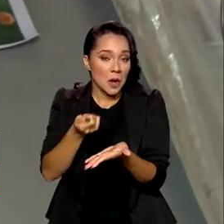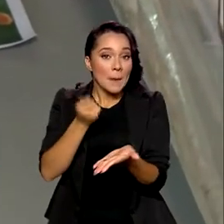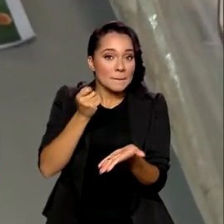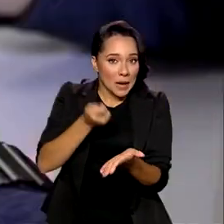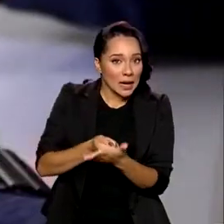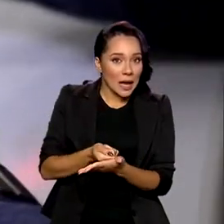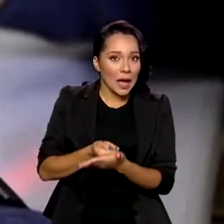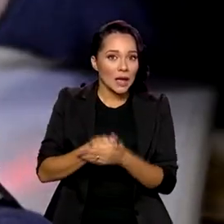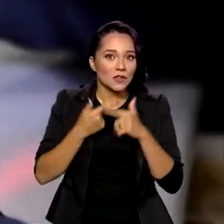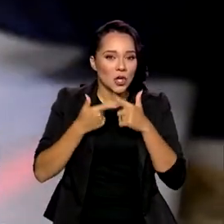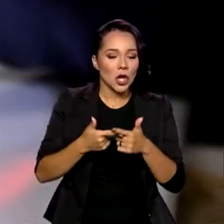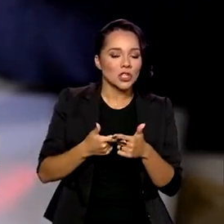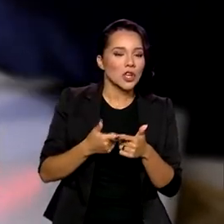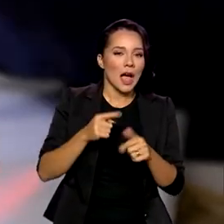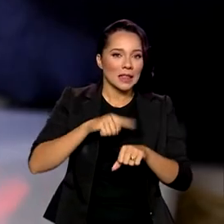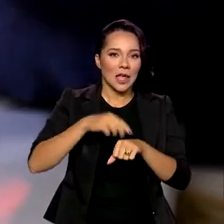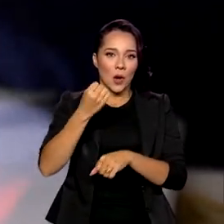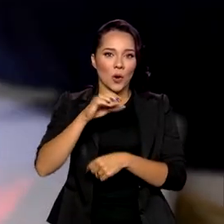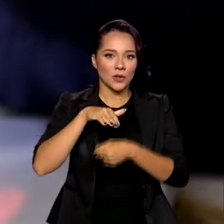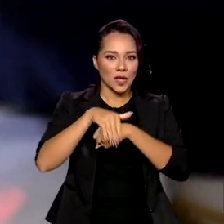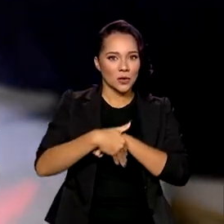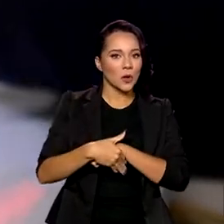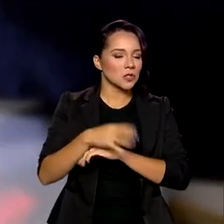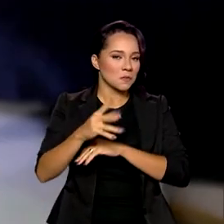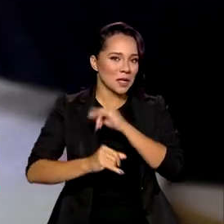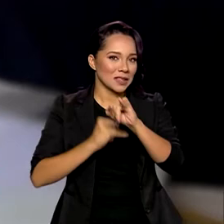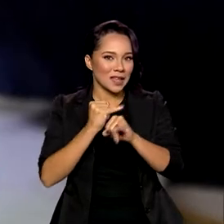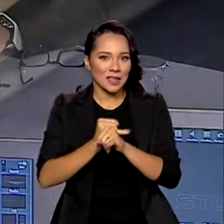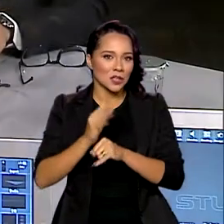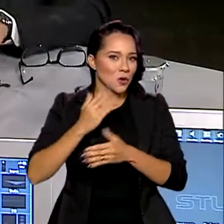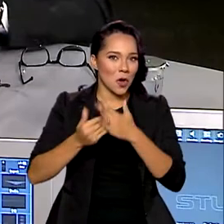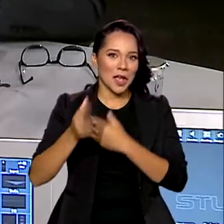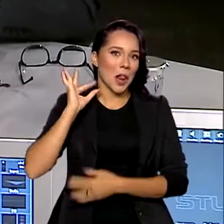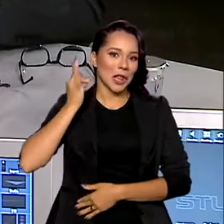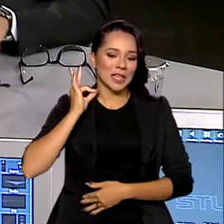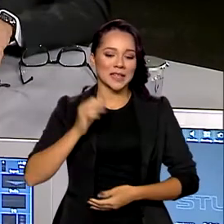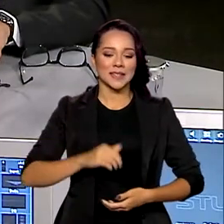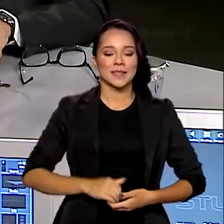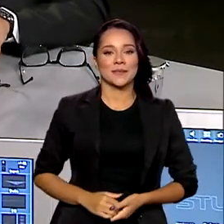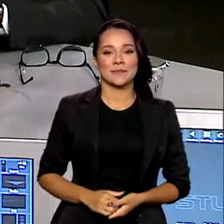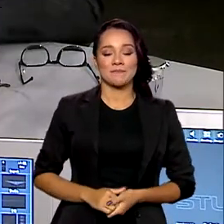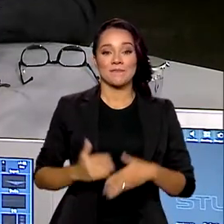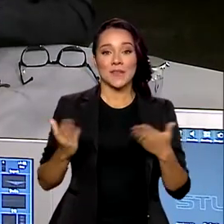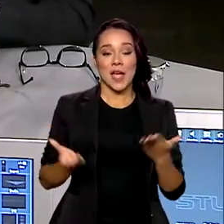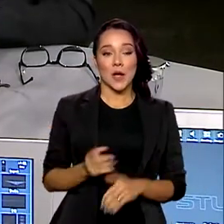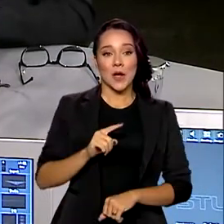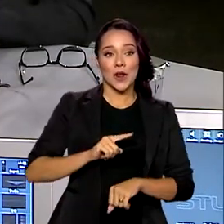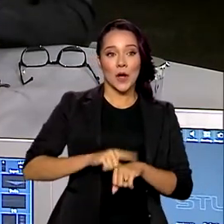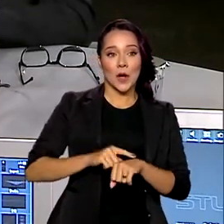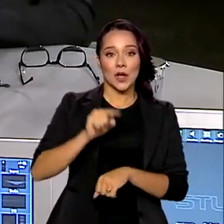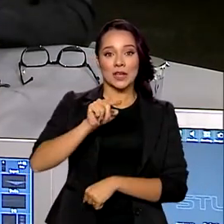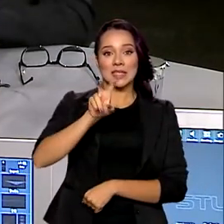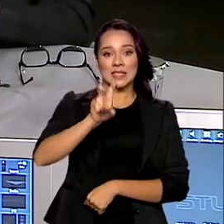7 horas da noite em qualquer lotérica ou pela internet. Agora são